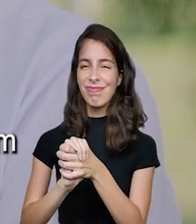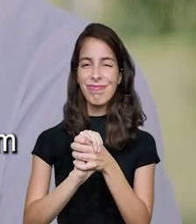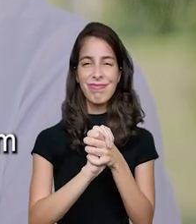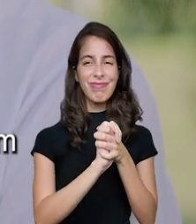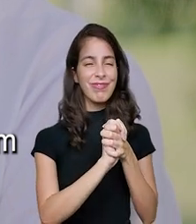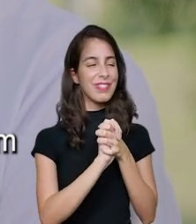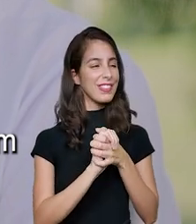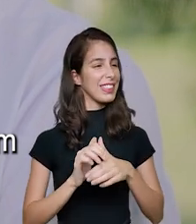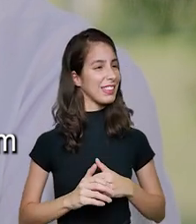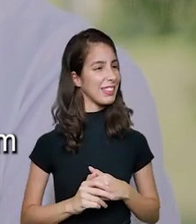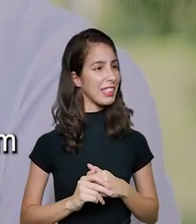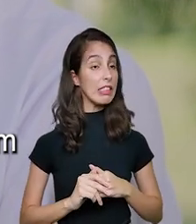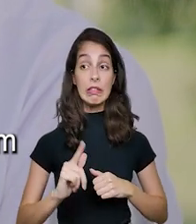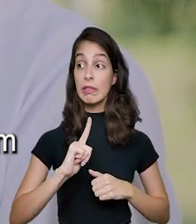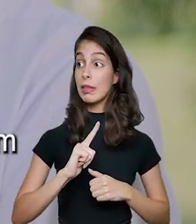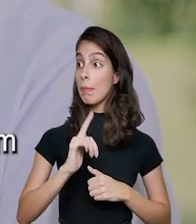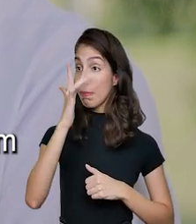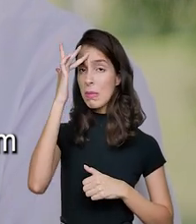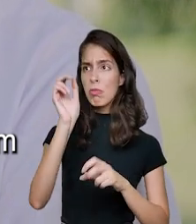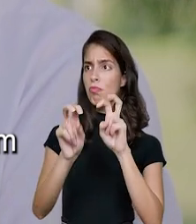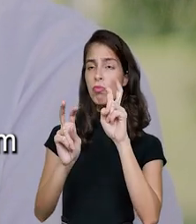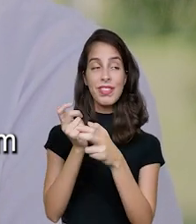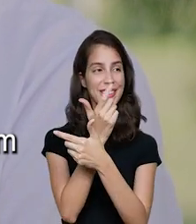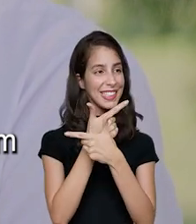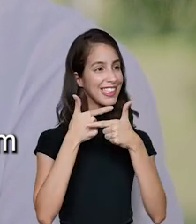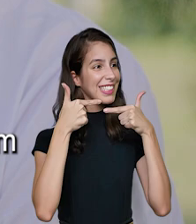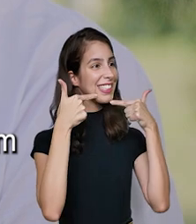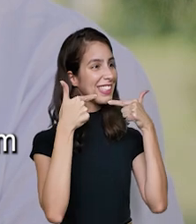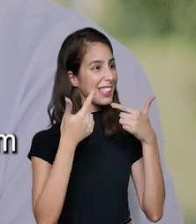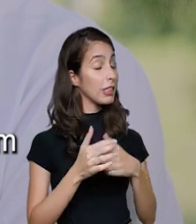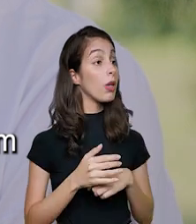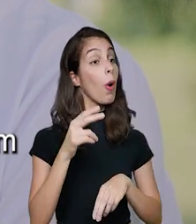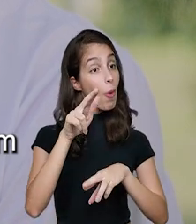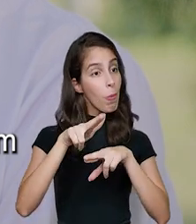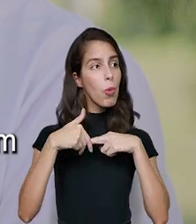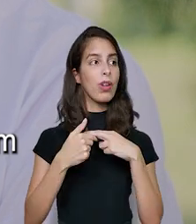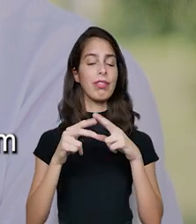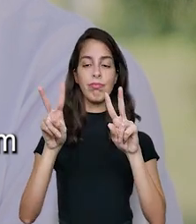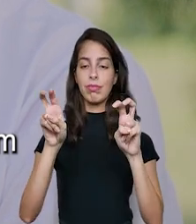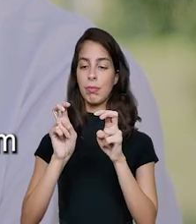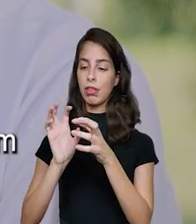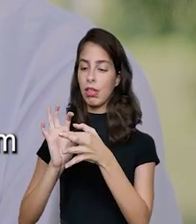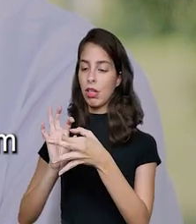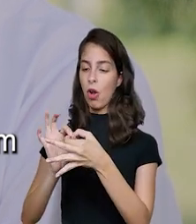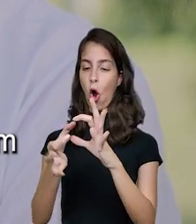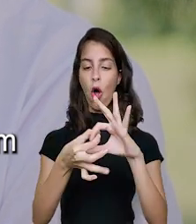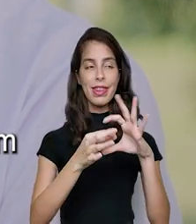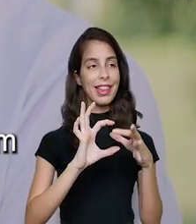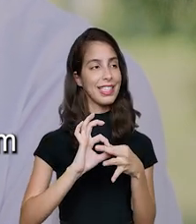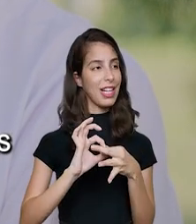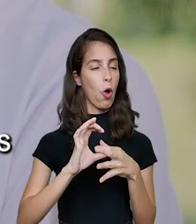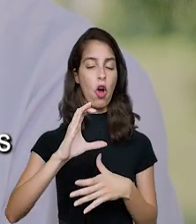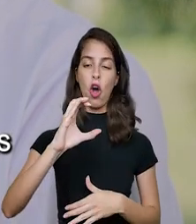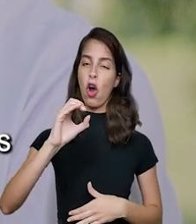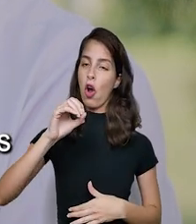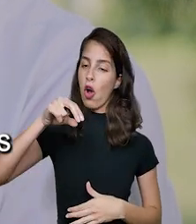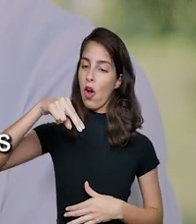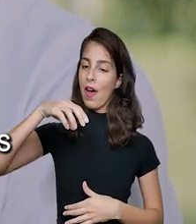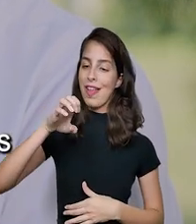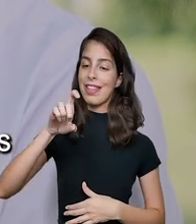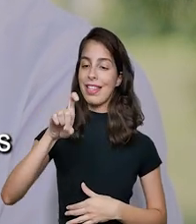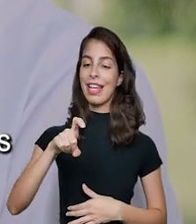eh com sorriso no rosto eh conexões eh trabalha muito a questão